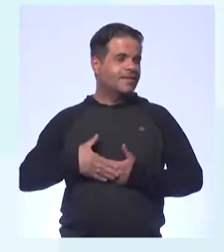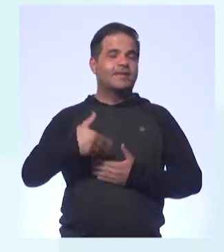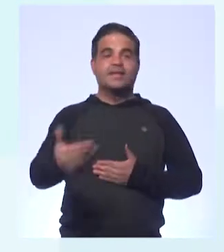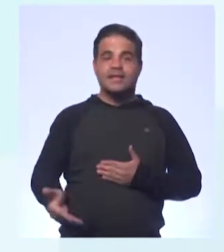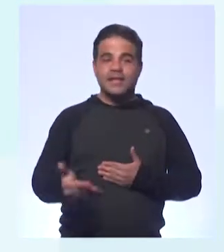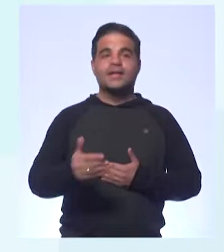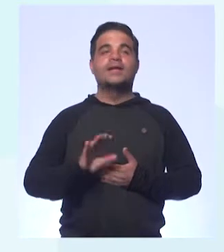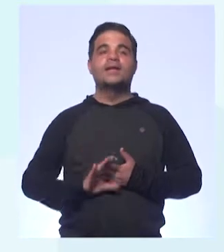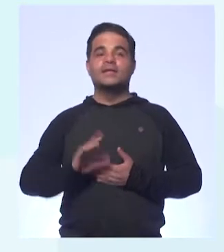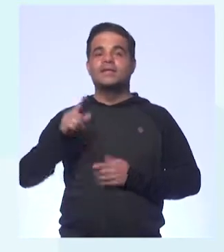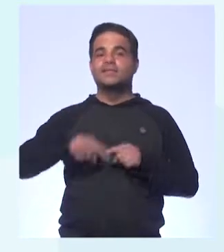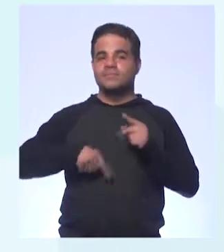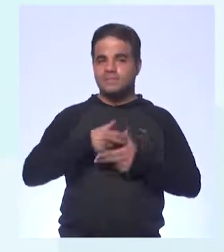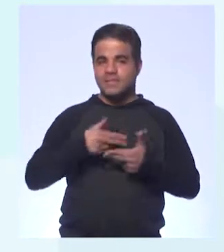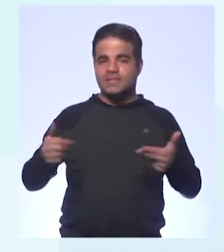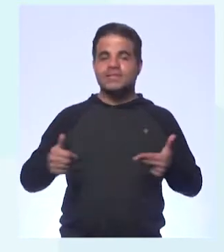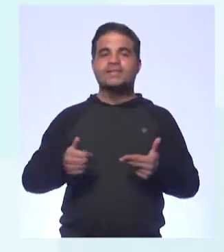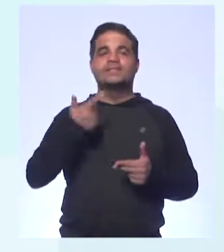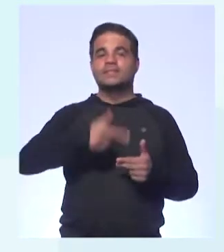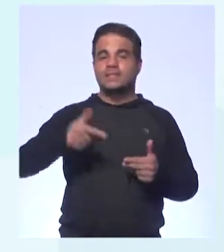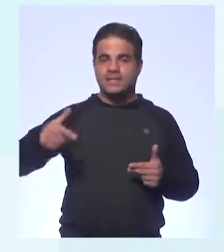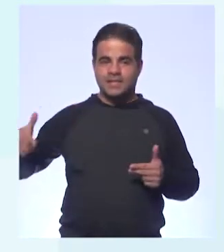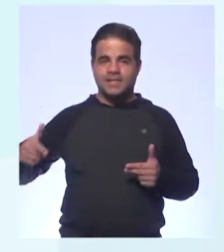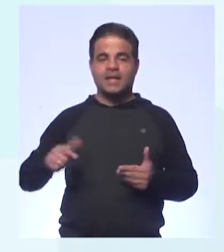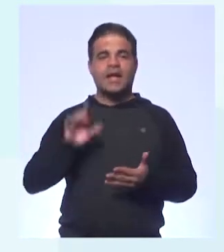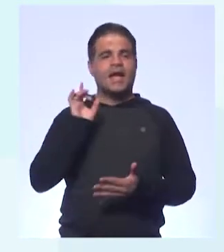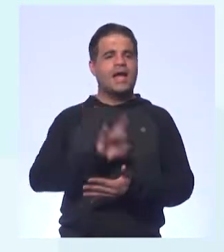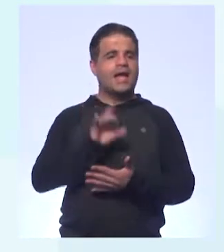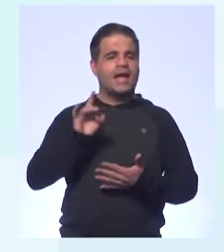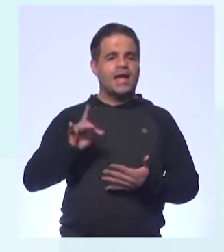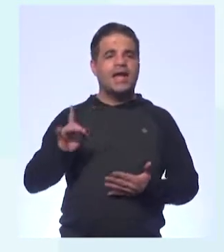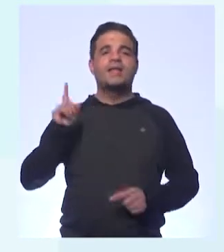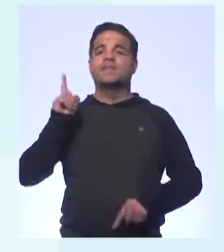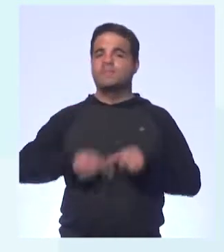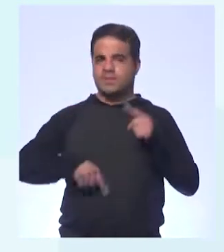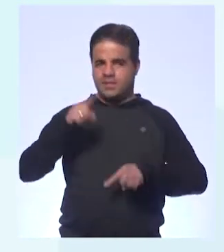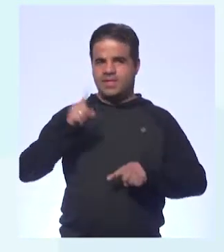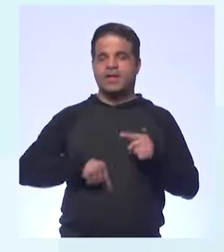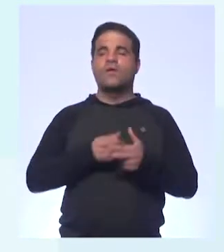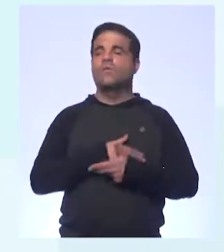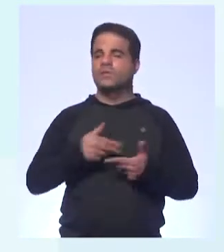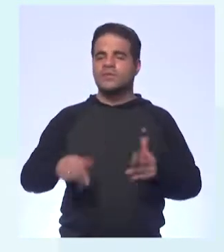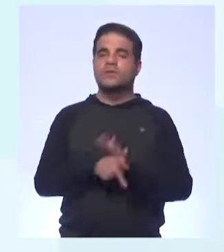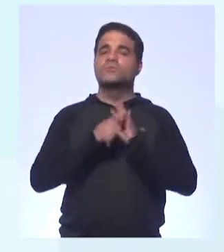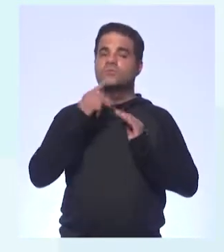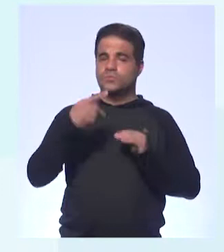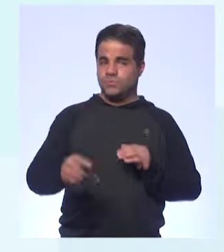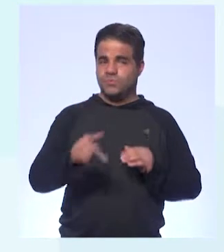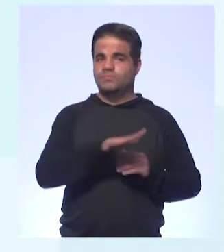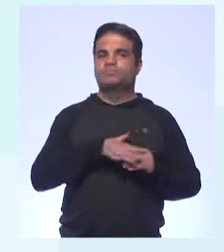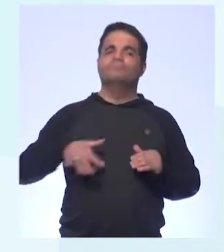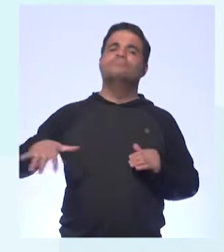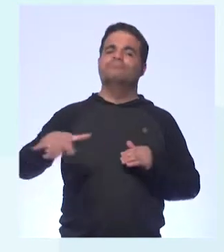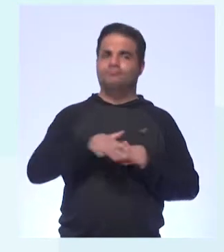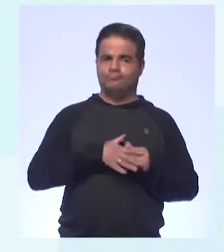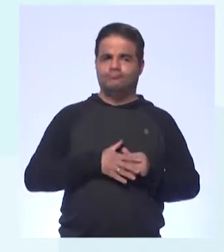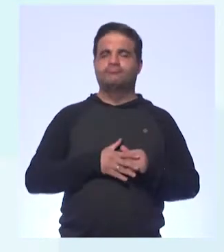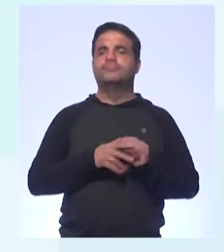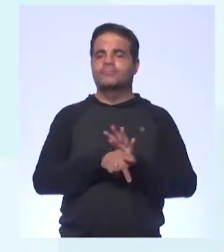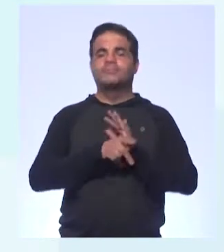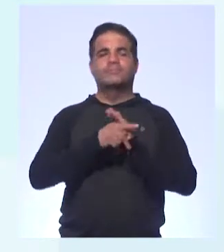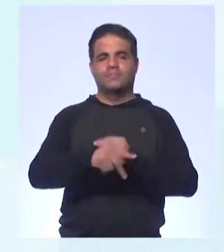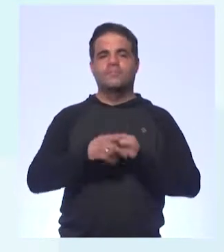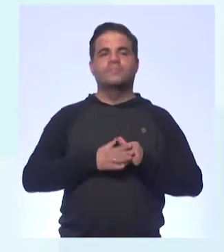determinada matéria, que a diferencia das demais. Cada matéria tem a sua propriedade específica,